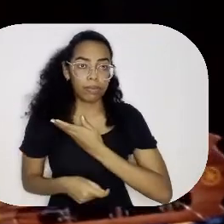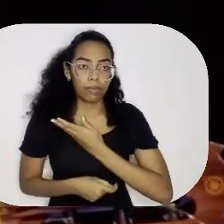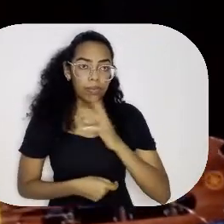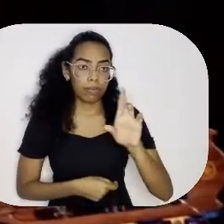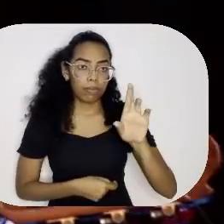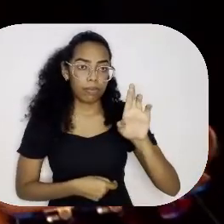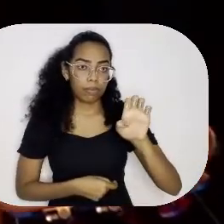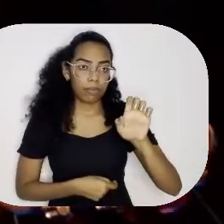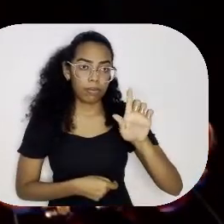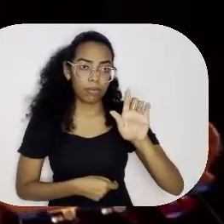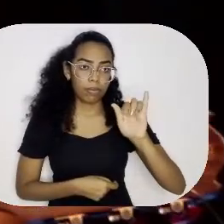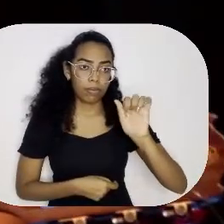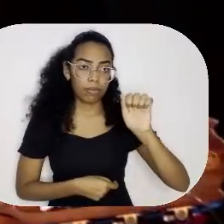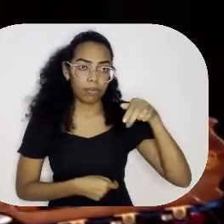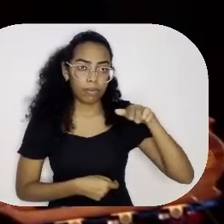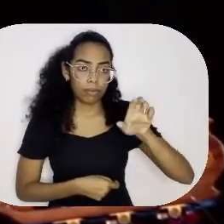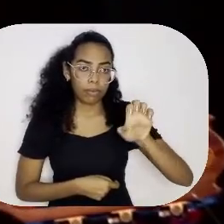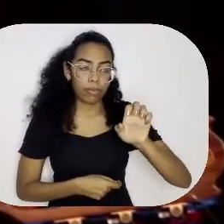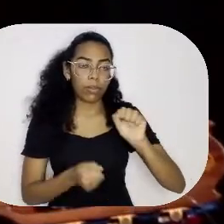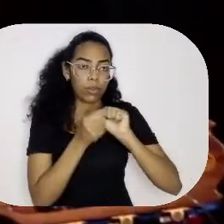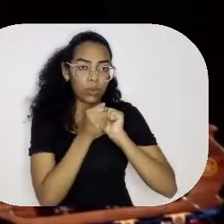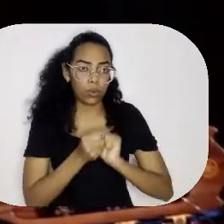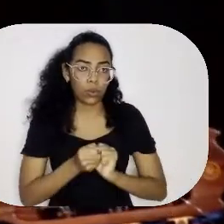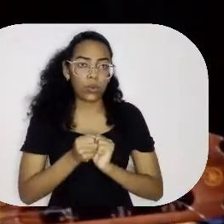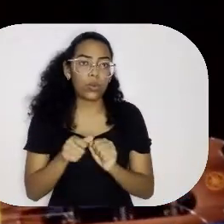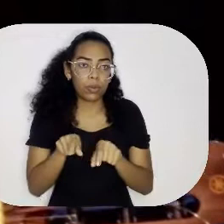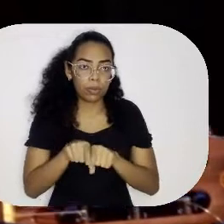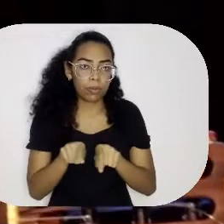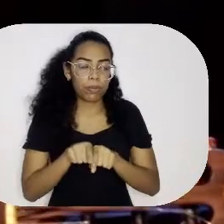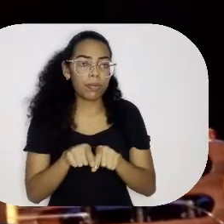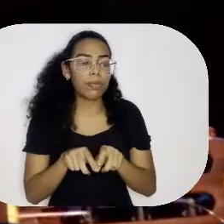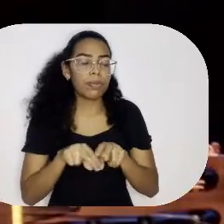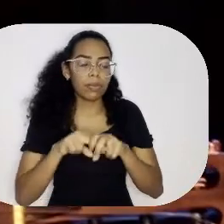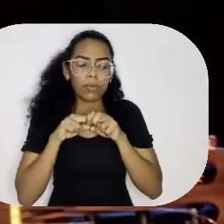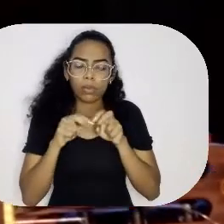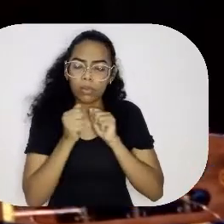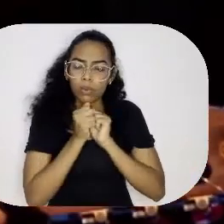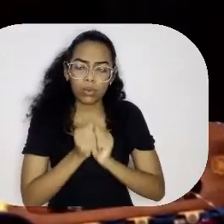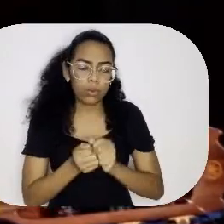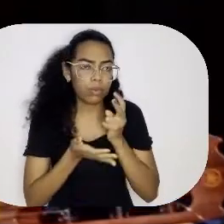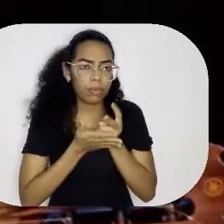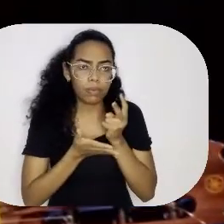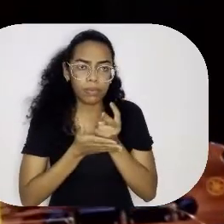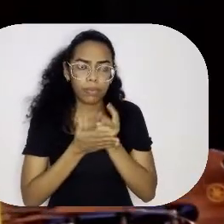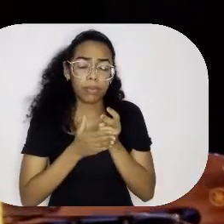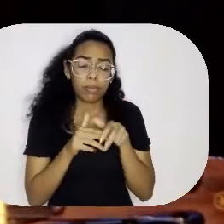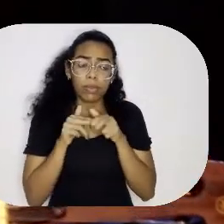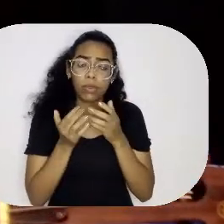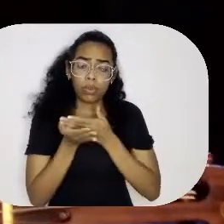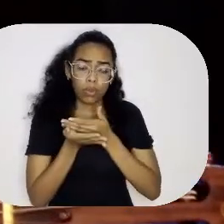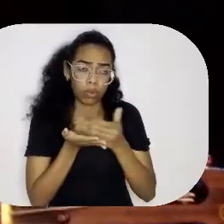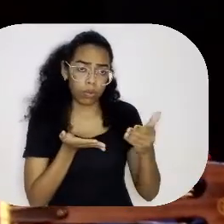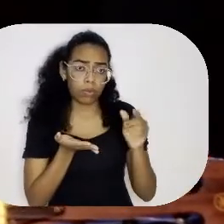né? Quero agradecer também a Joanice, que sempre me dá uma grande força na difusão, na divulgação, né? E é isso, nós vamos começar